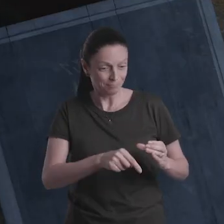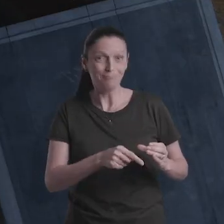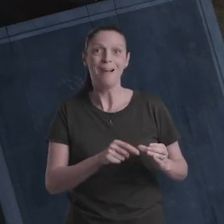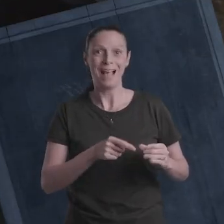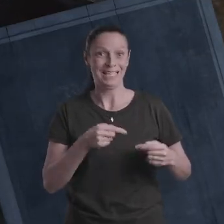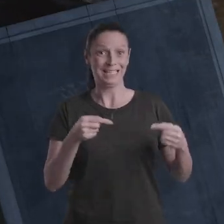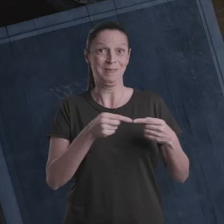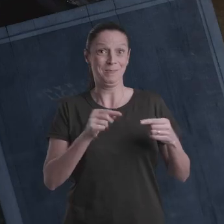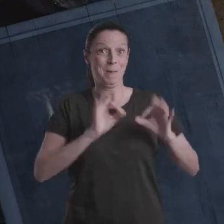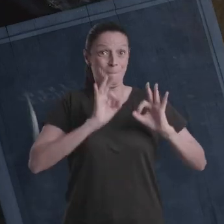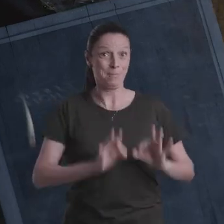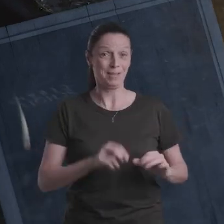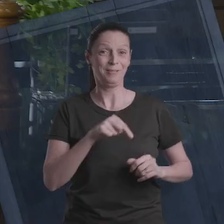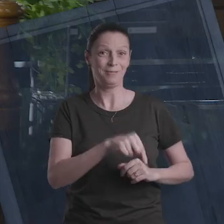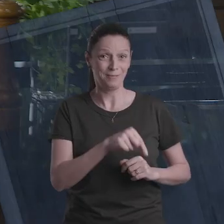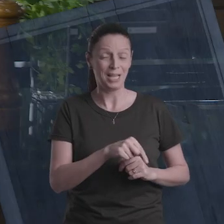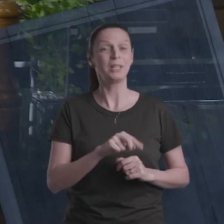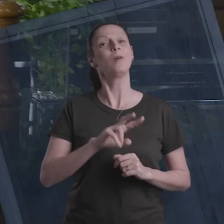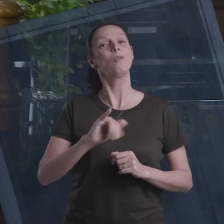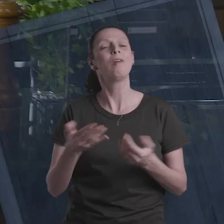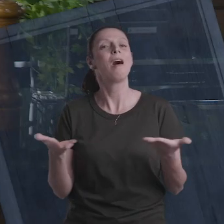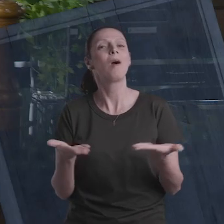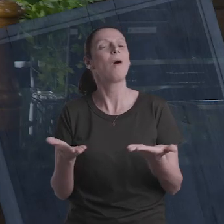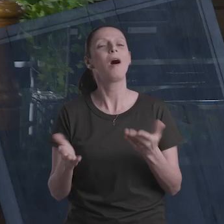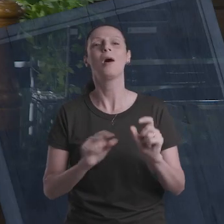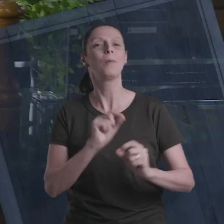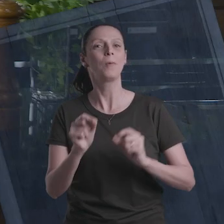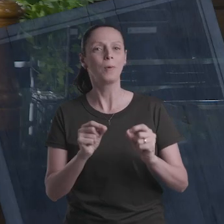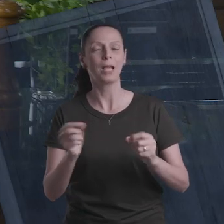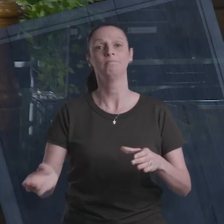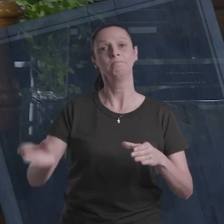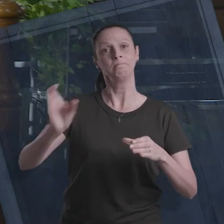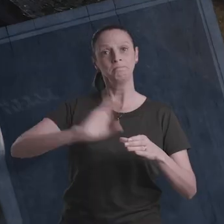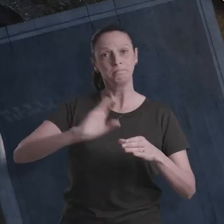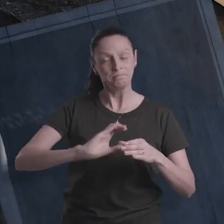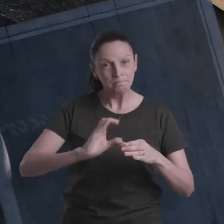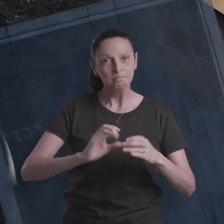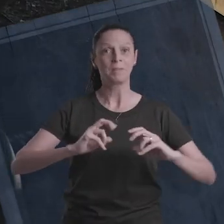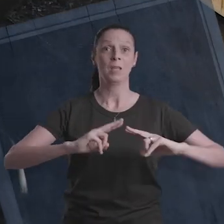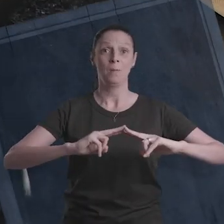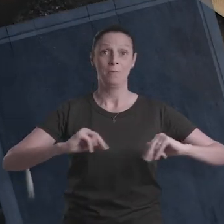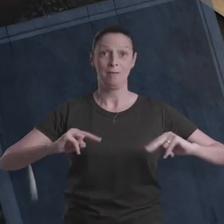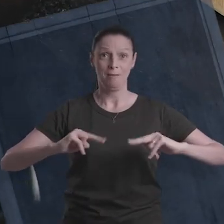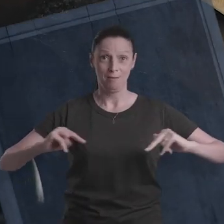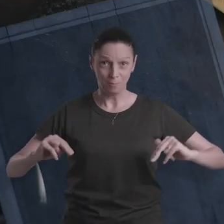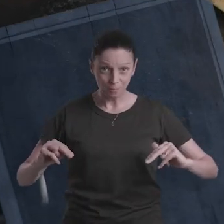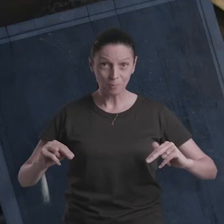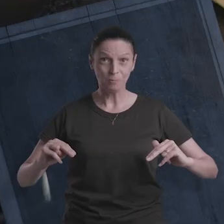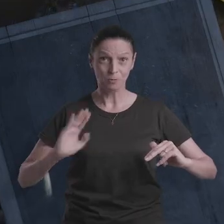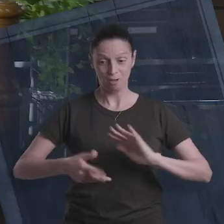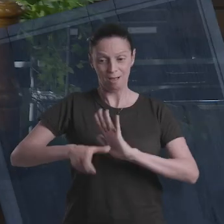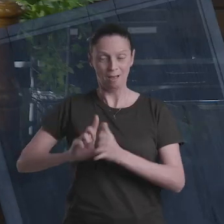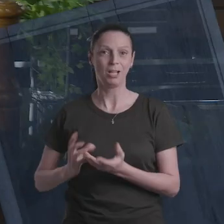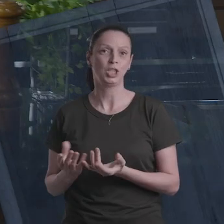gente queria. E vamos acrescentar então nela aquele bacon já reservado.